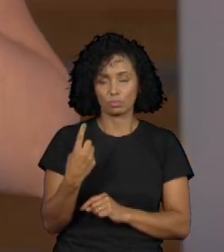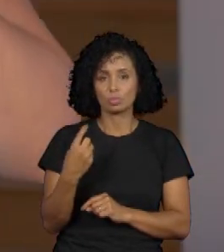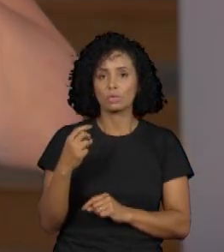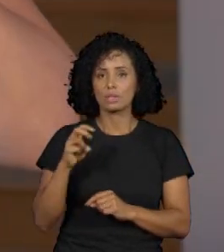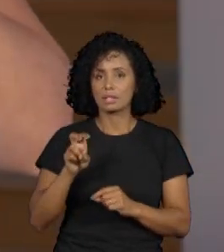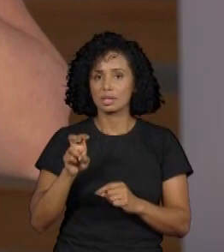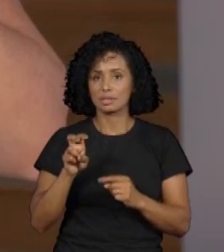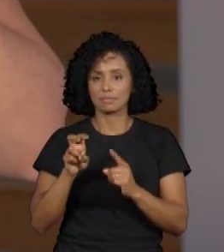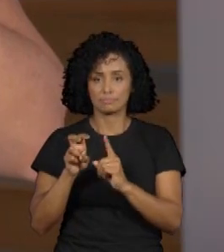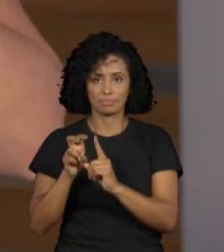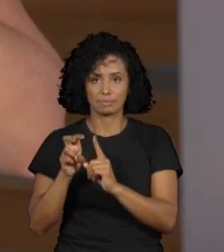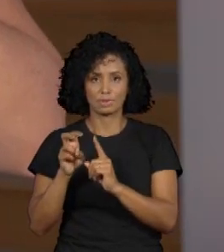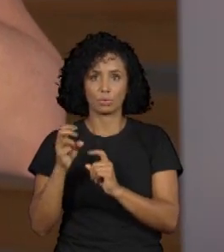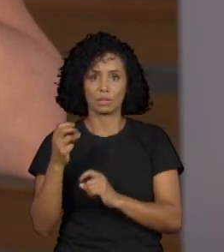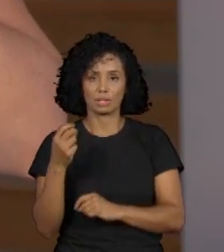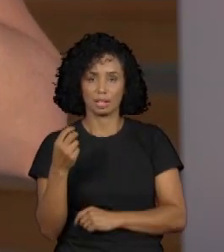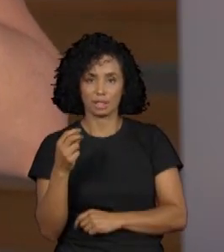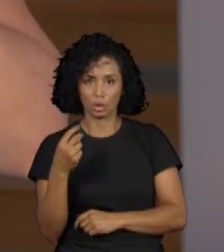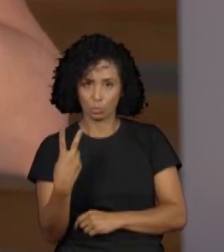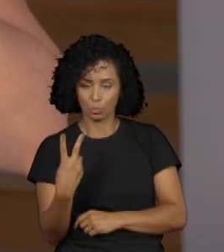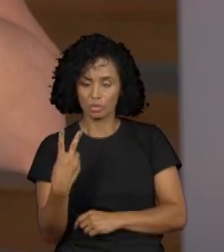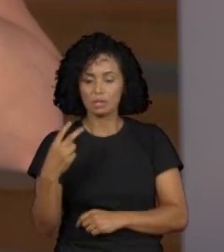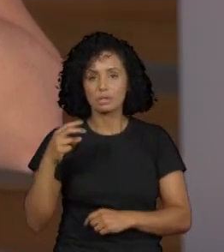52, e com mais 1,